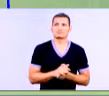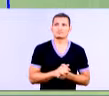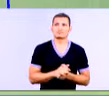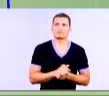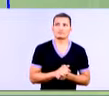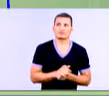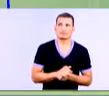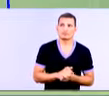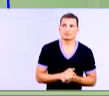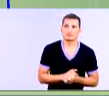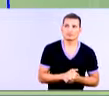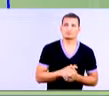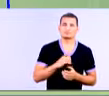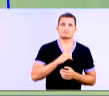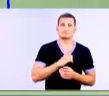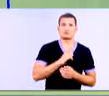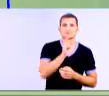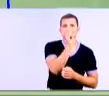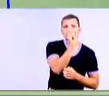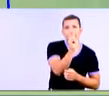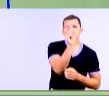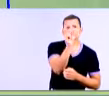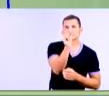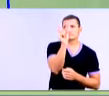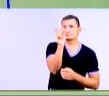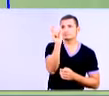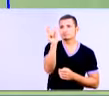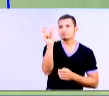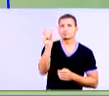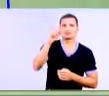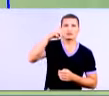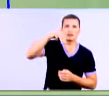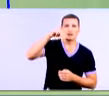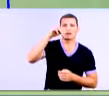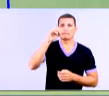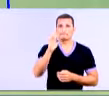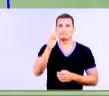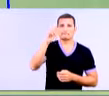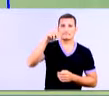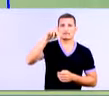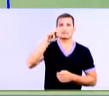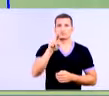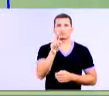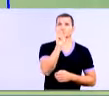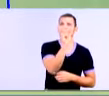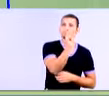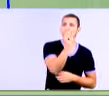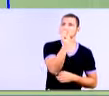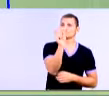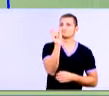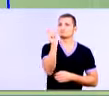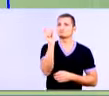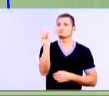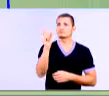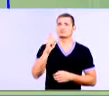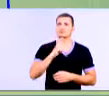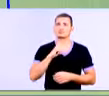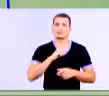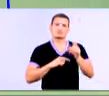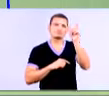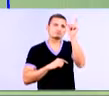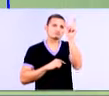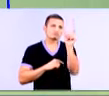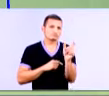tem os menus, onde todas as ações podem ser acessadas por aqui. Você tem uma barra de